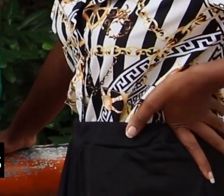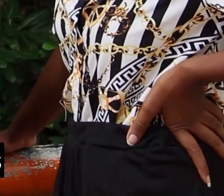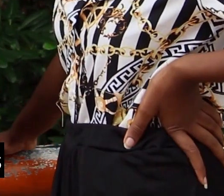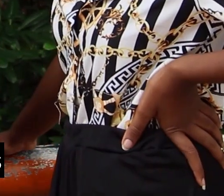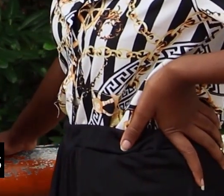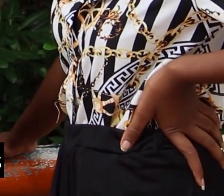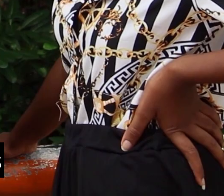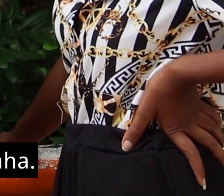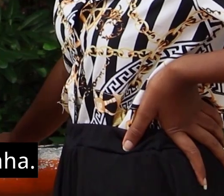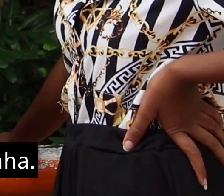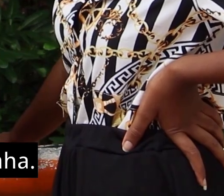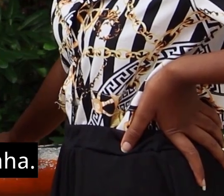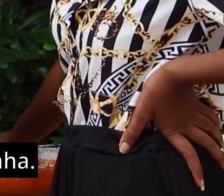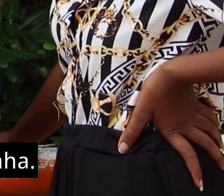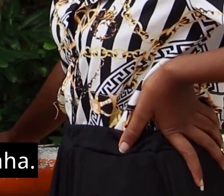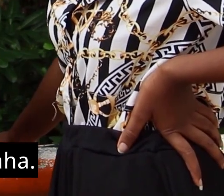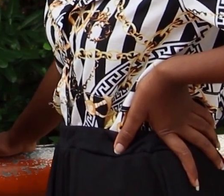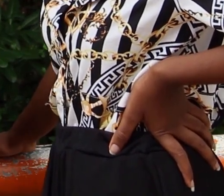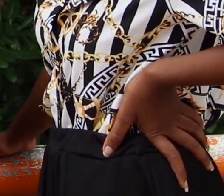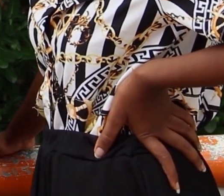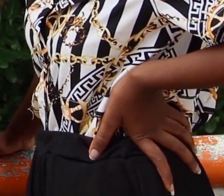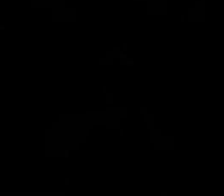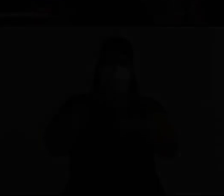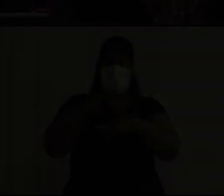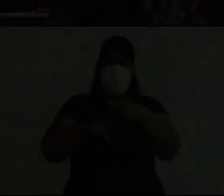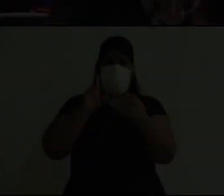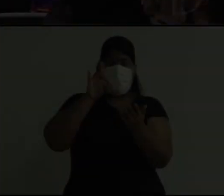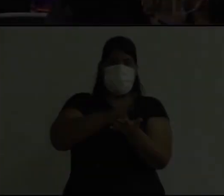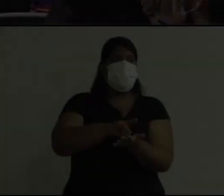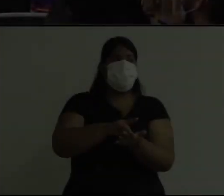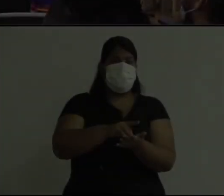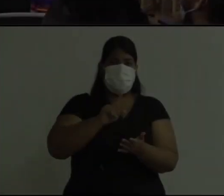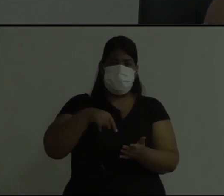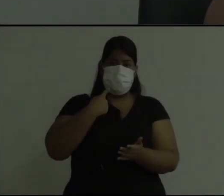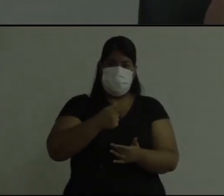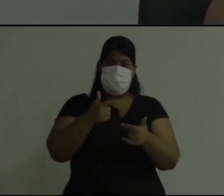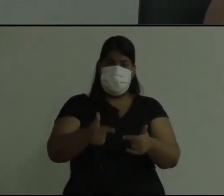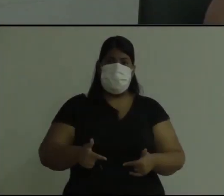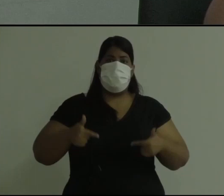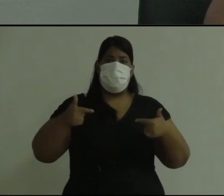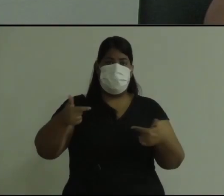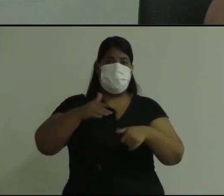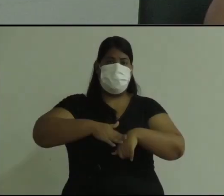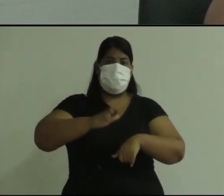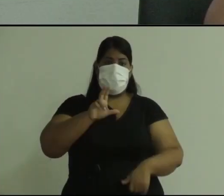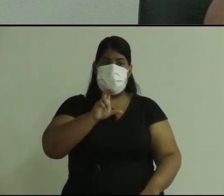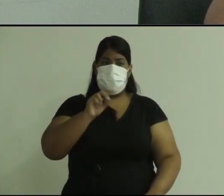E eu, com 11 anos, eu nem podia brincar lá fora sozinha. Por quê? Estamos nessa luta há mais de 500